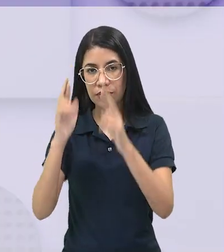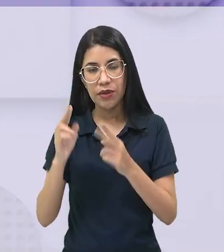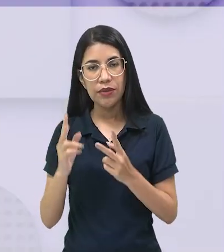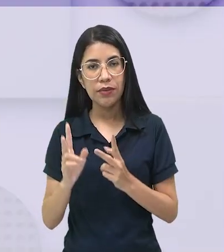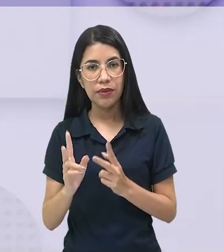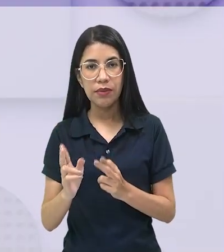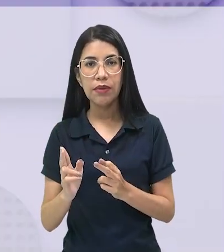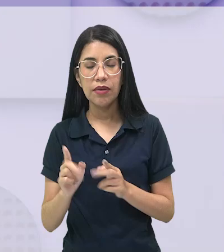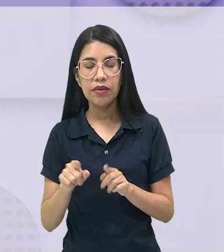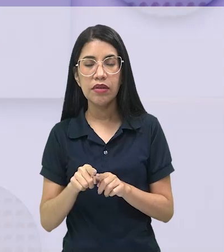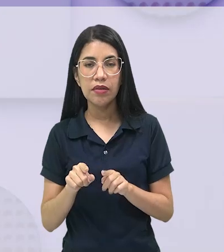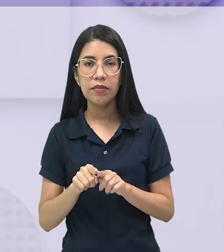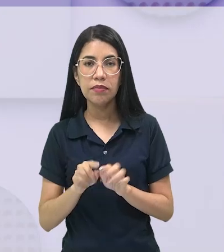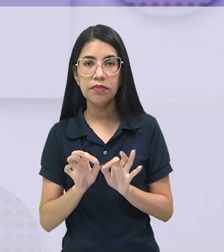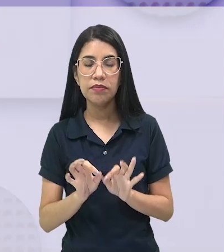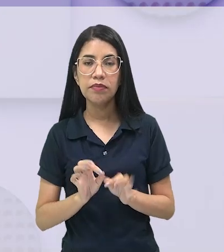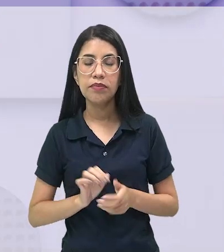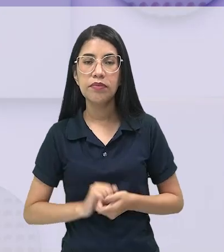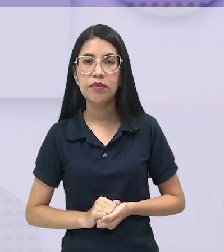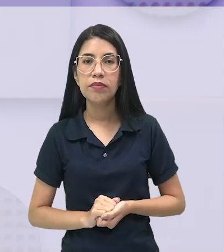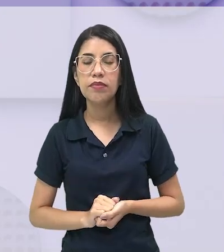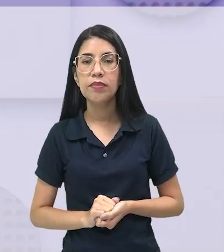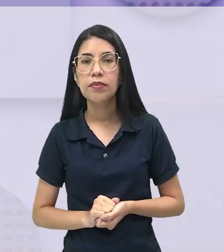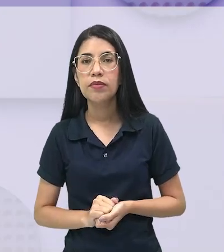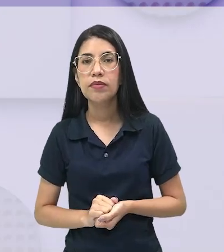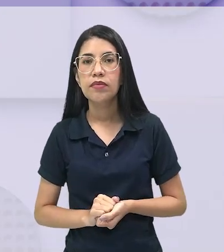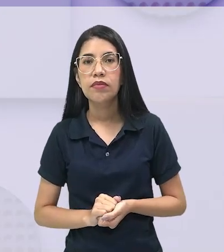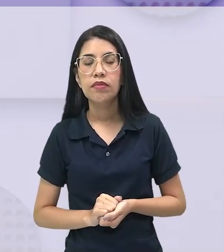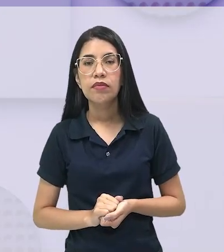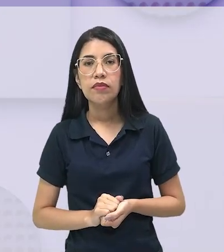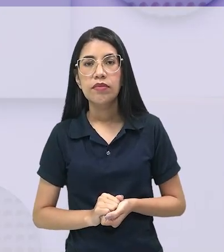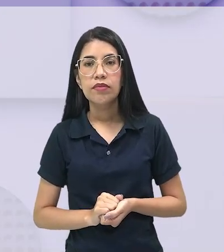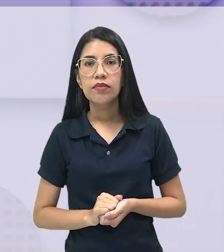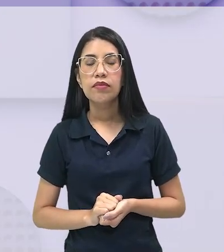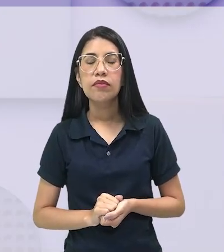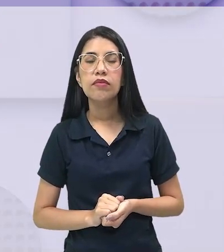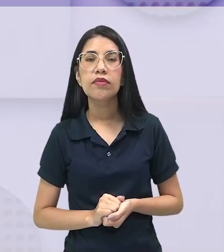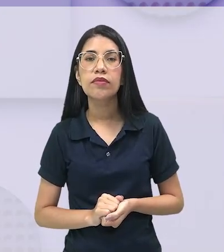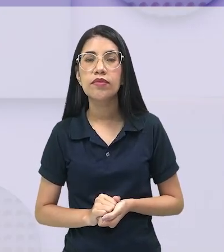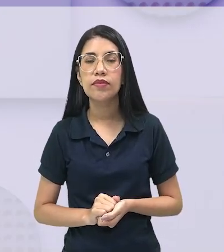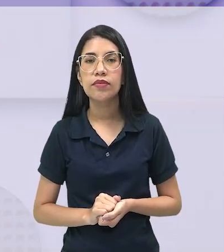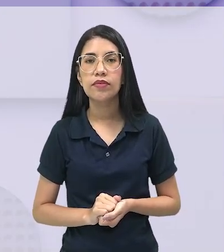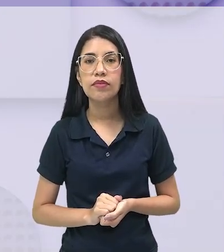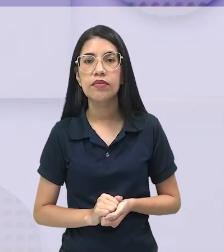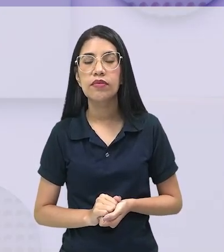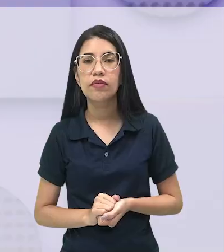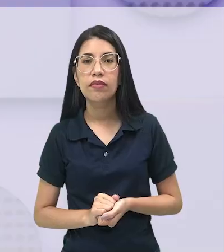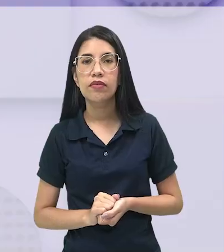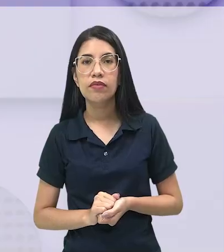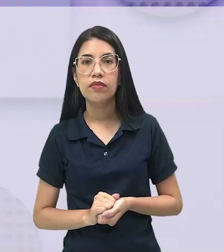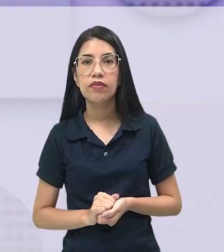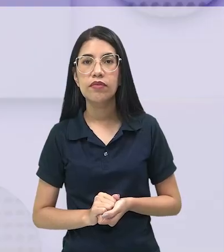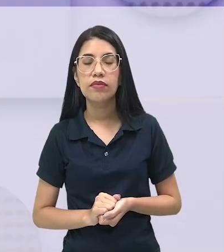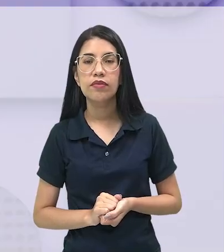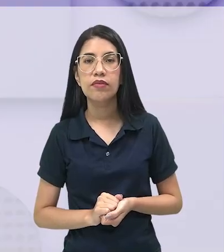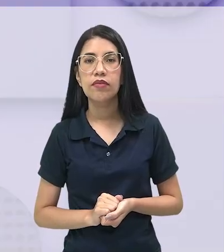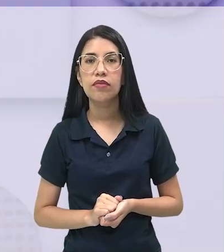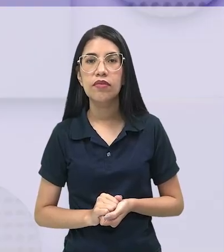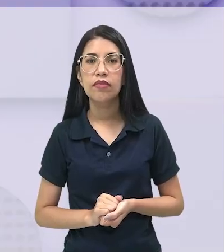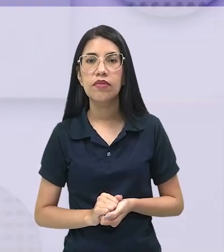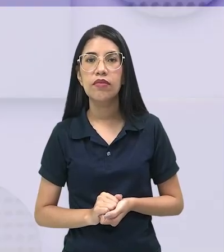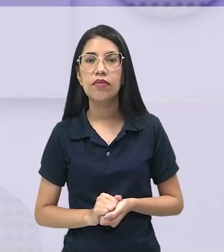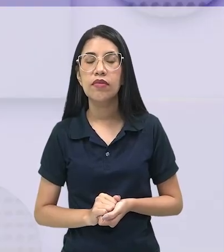quanto a pessoa que tem uma religião ou tem uma crença específica. Então, diante de tudo